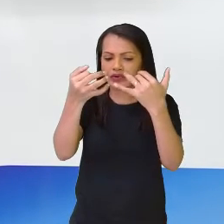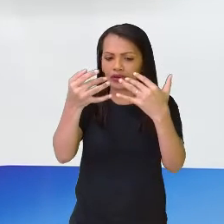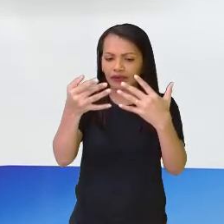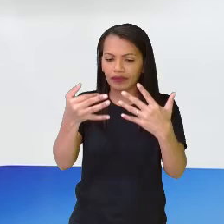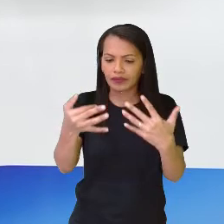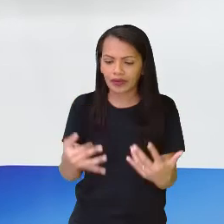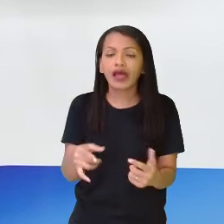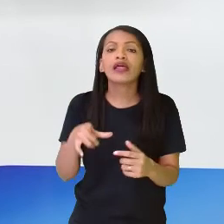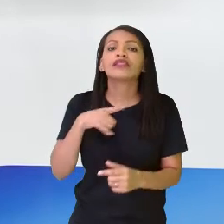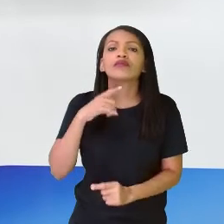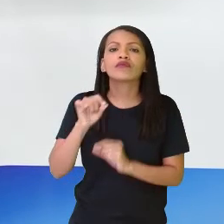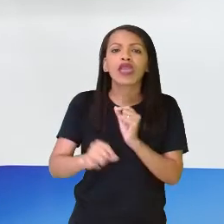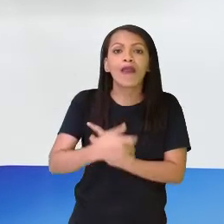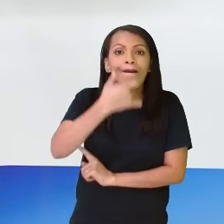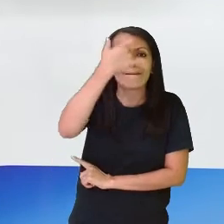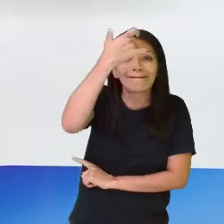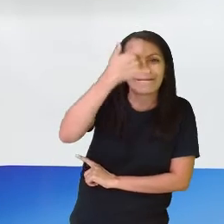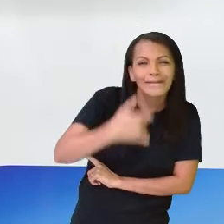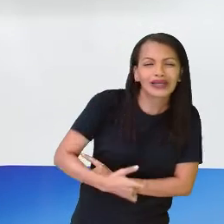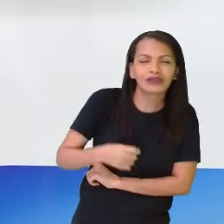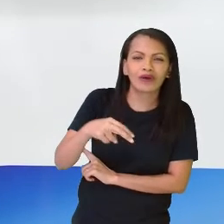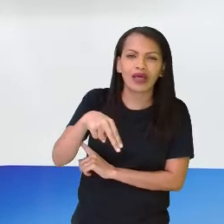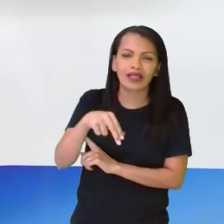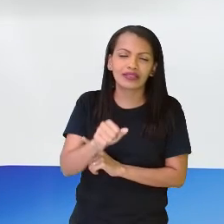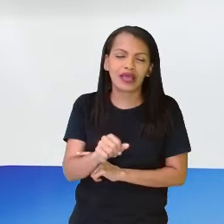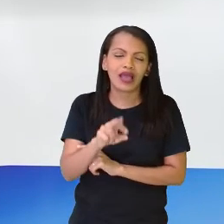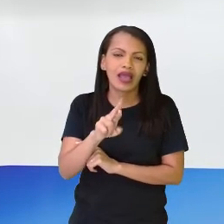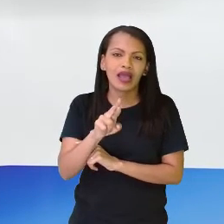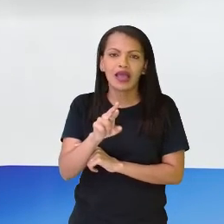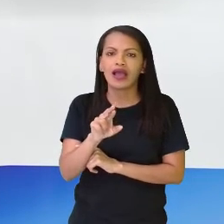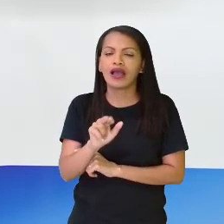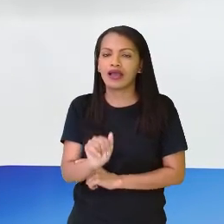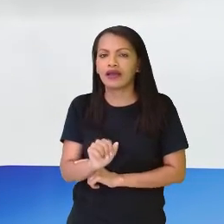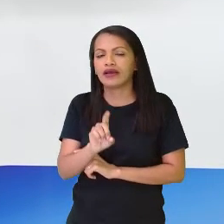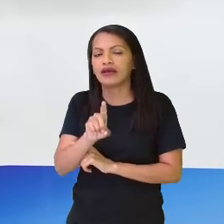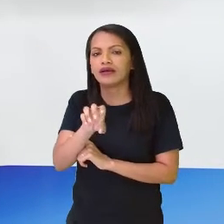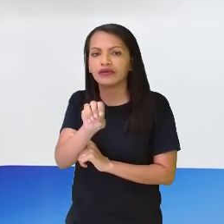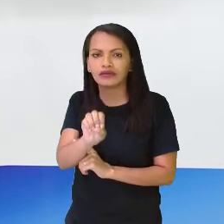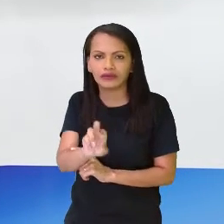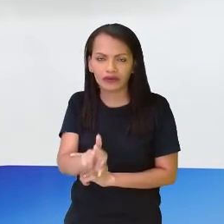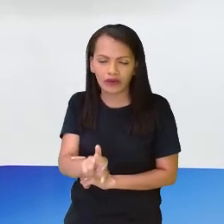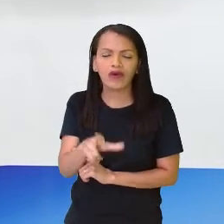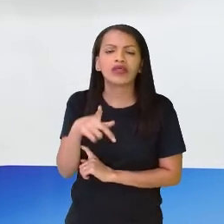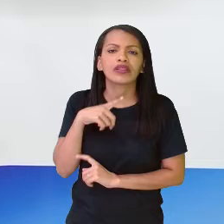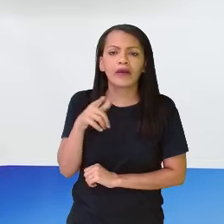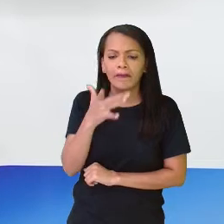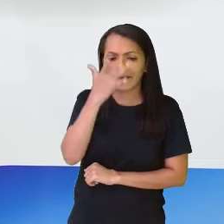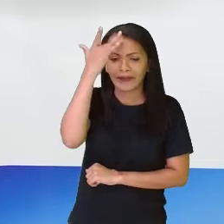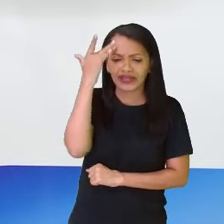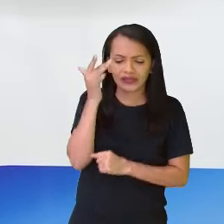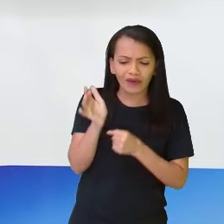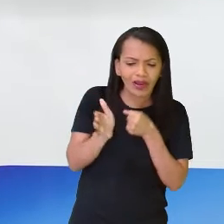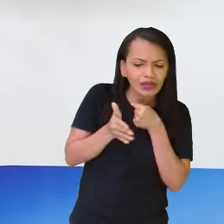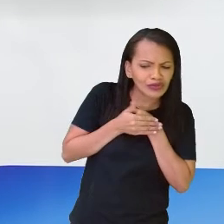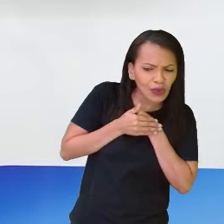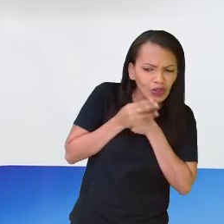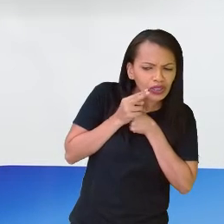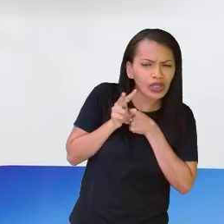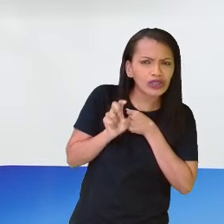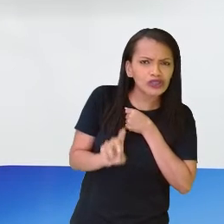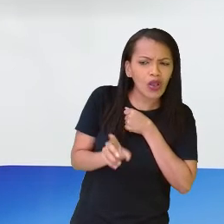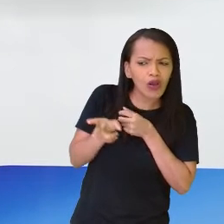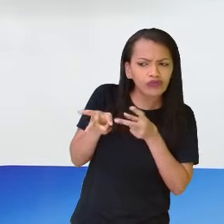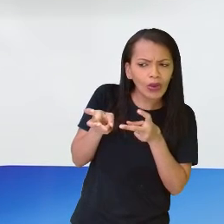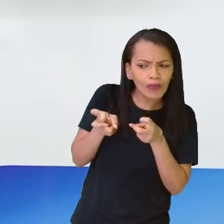aqui, né, que existe o narrador onisciente, o narrador personagem, o narrador observador. Eu não vou entrar nesse assunto porque foi tema de